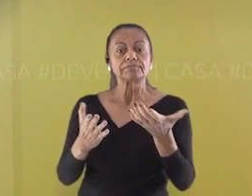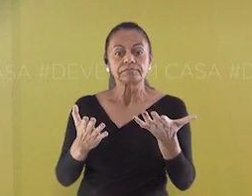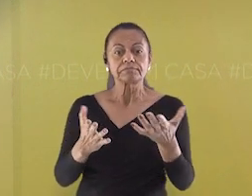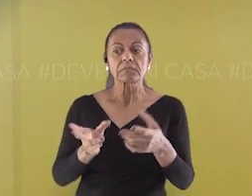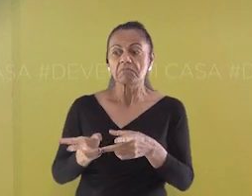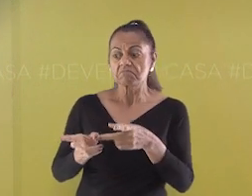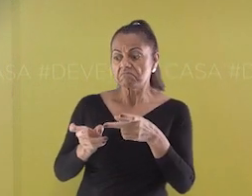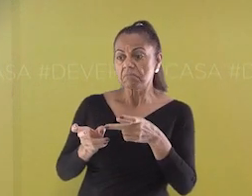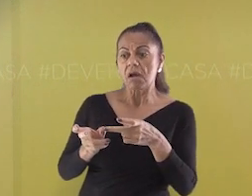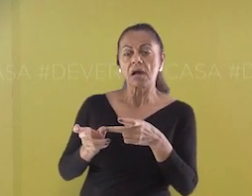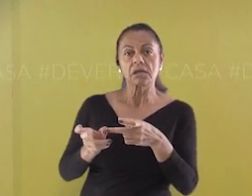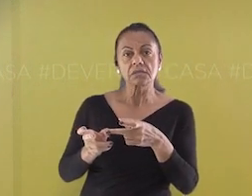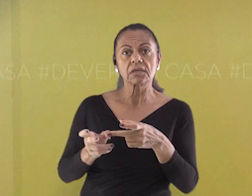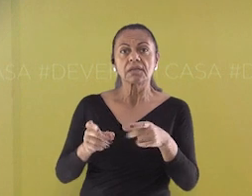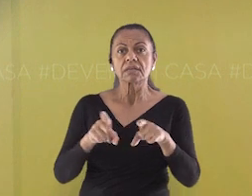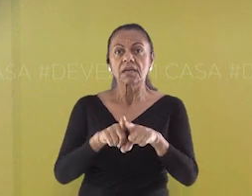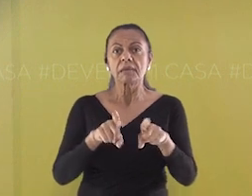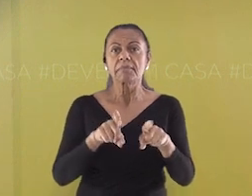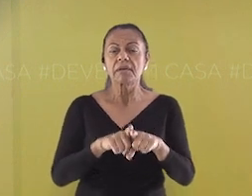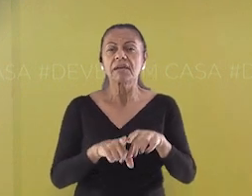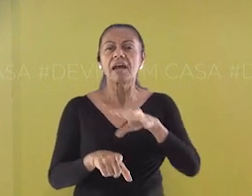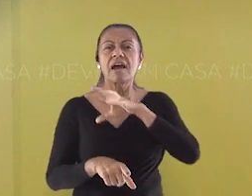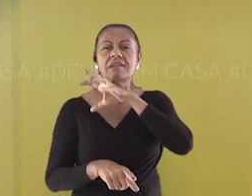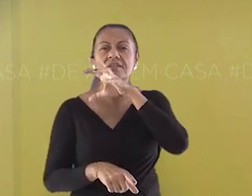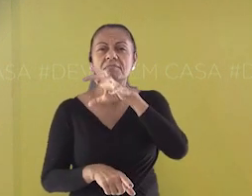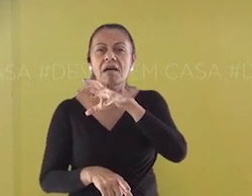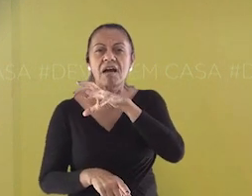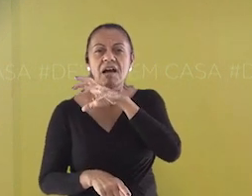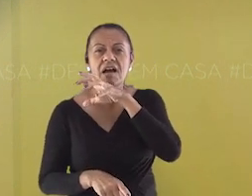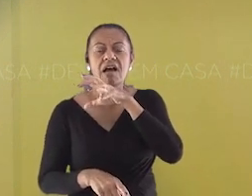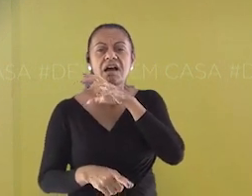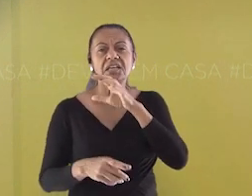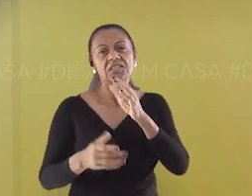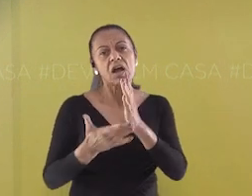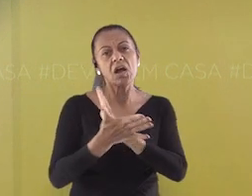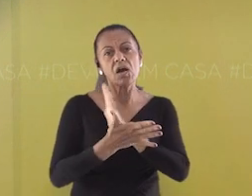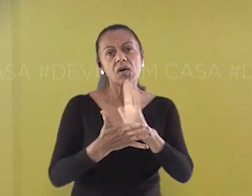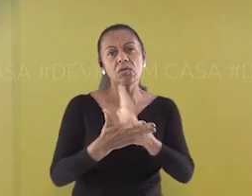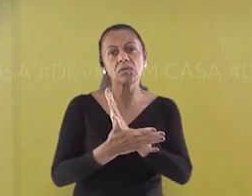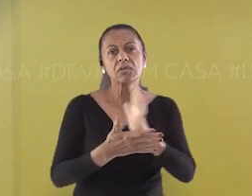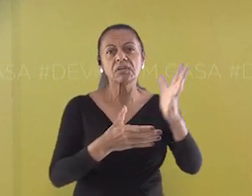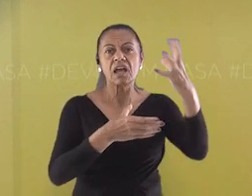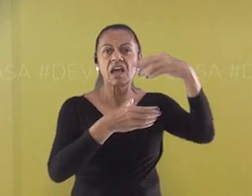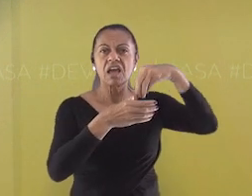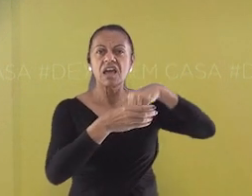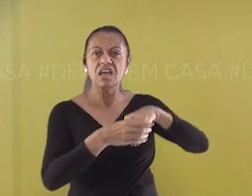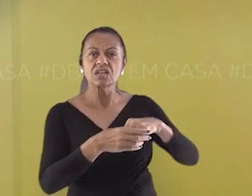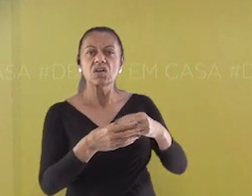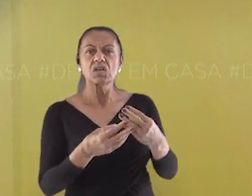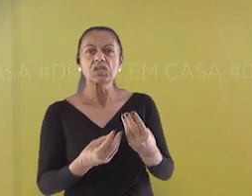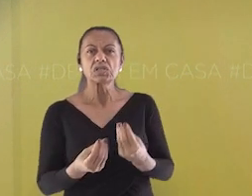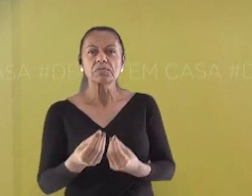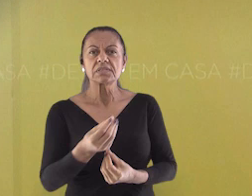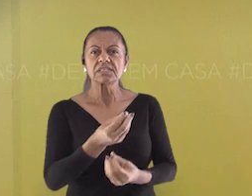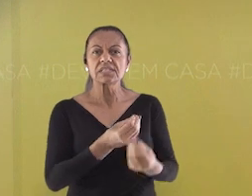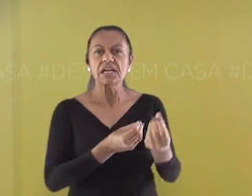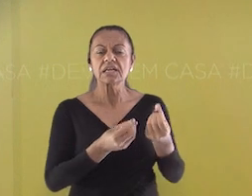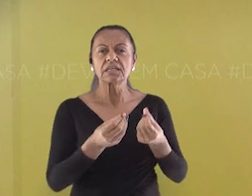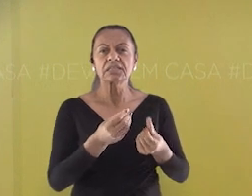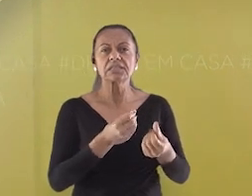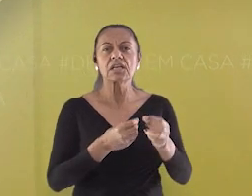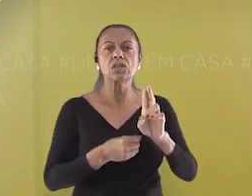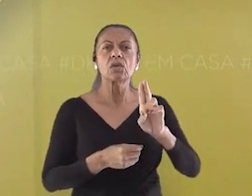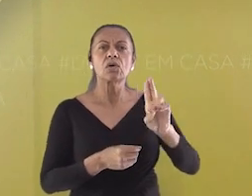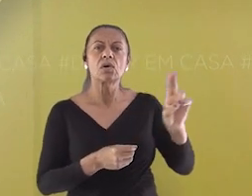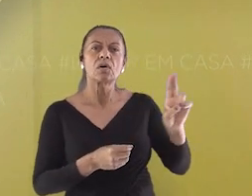formar fósseis em pequenos animais embebidos em uma substância chamada de